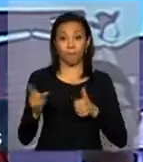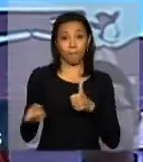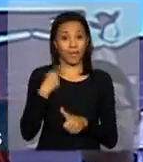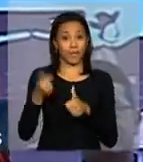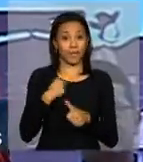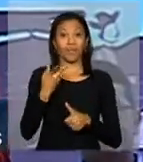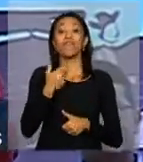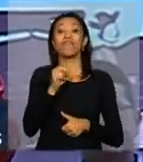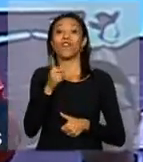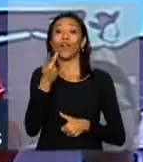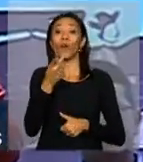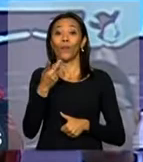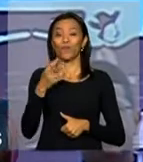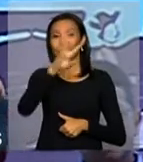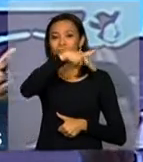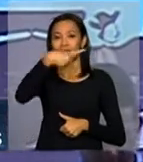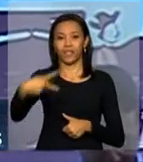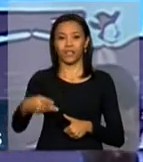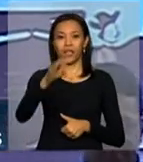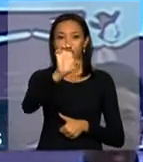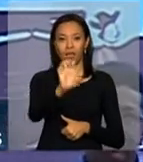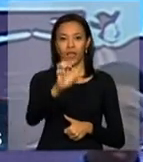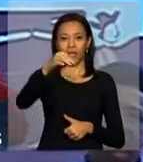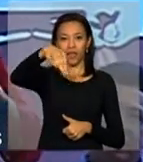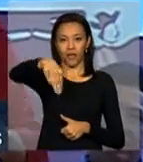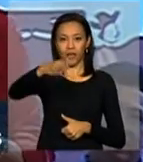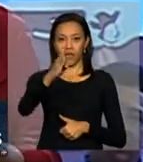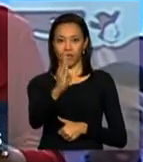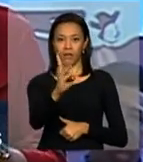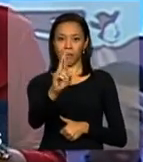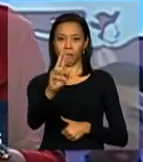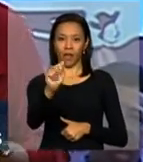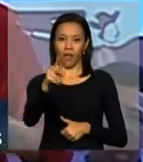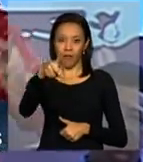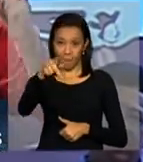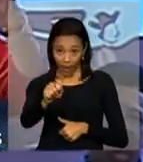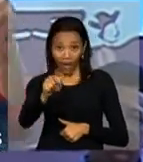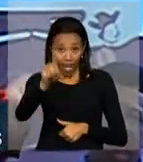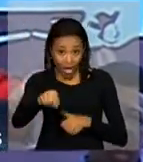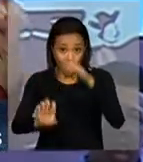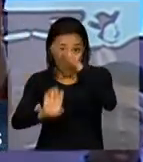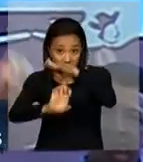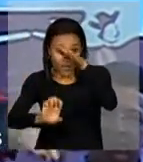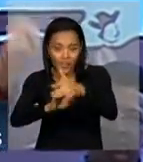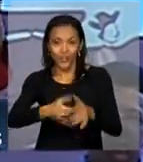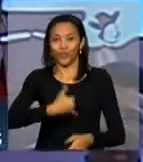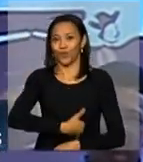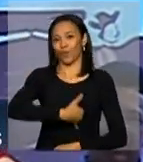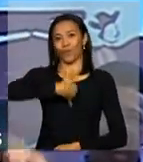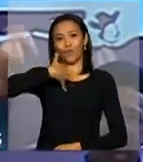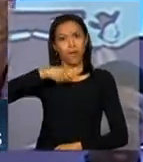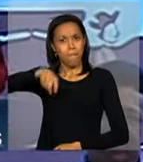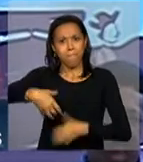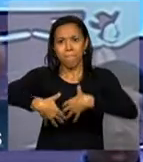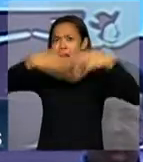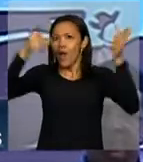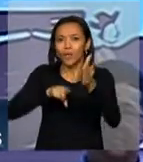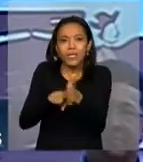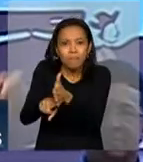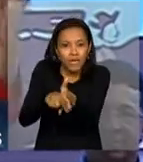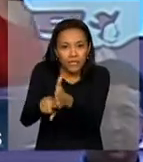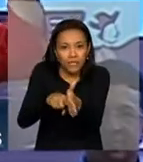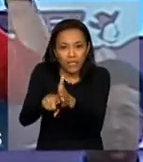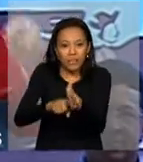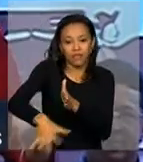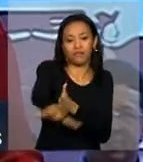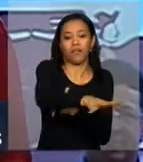da Embrapa. A Embrapa é uma questão de orgulho do Brasil. É a maior empresa de pesquisa agropecuária.